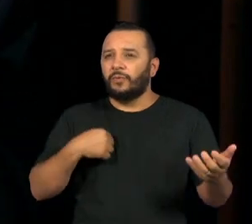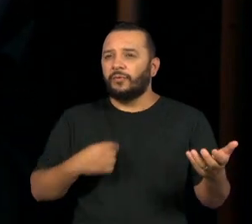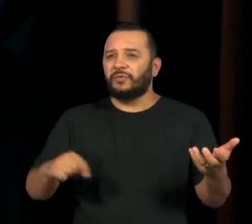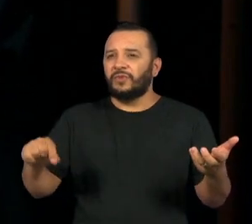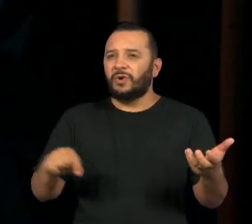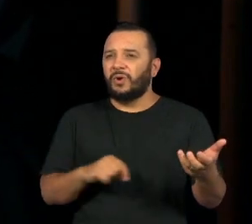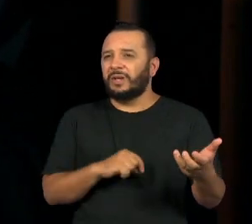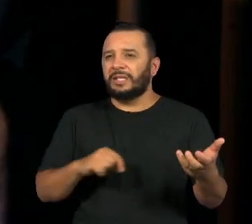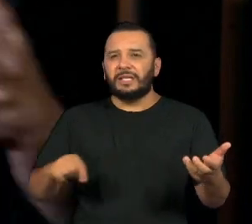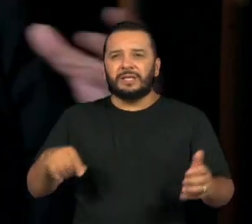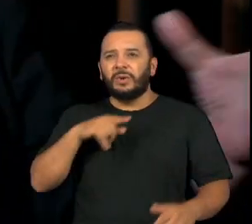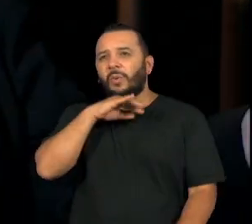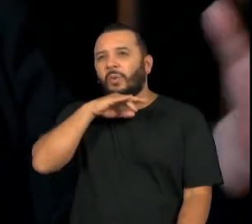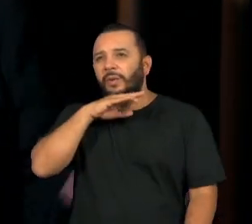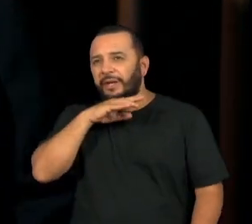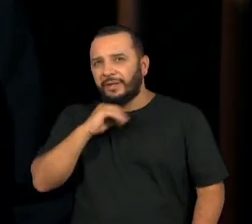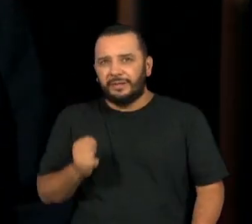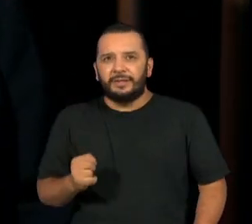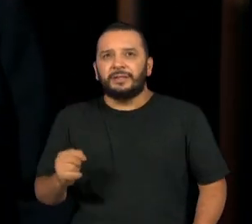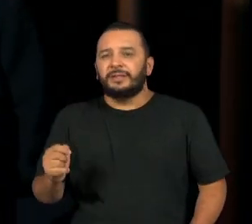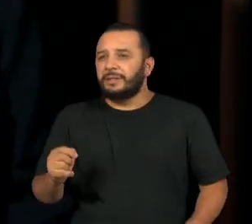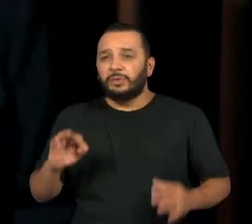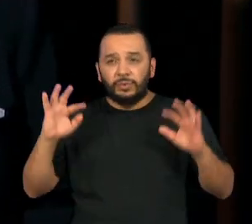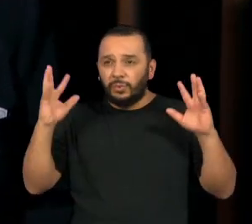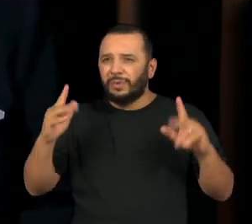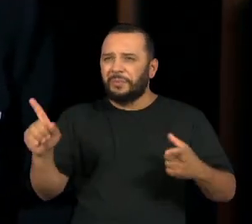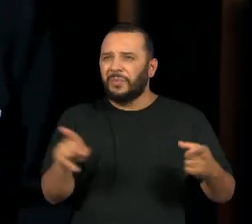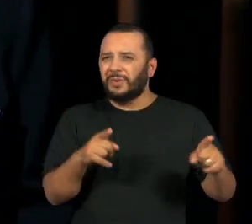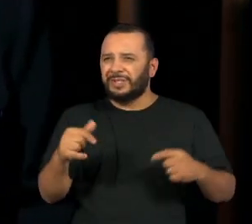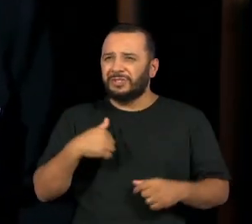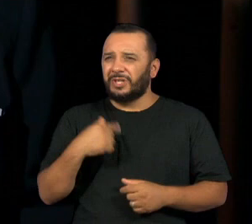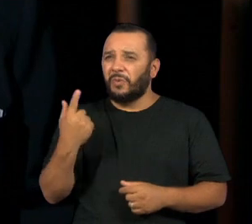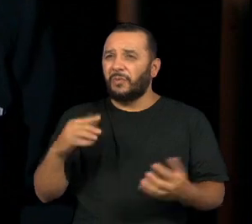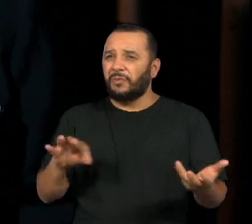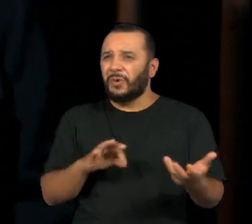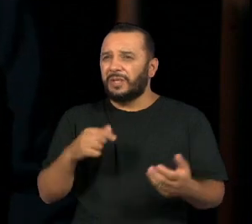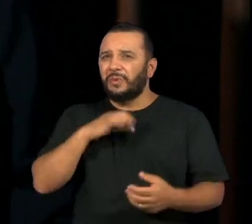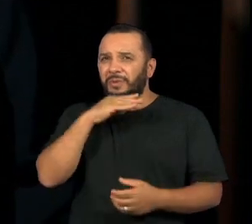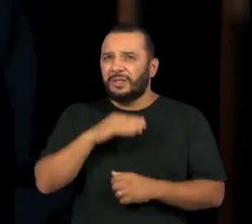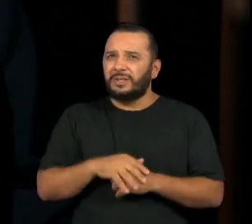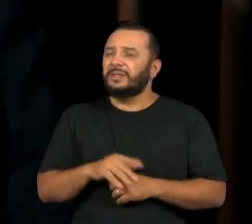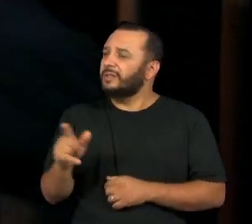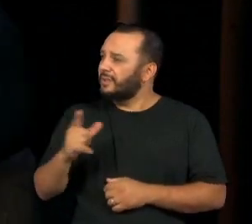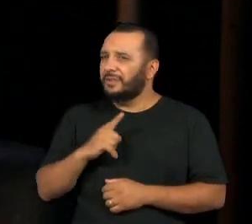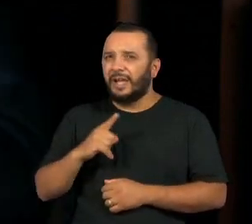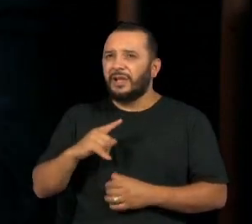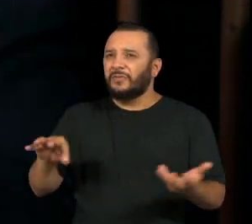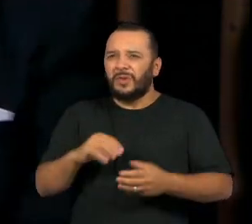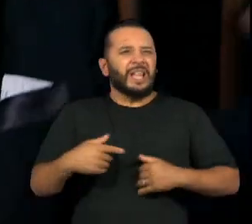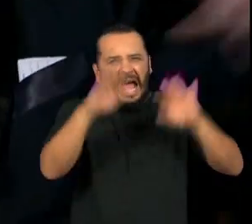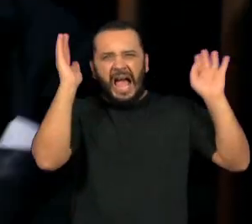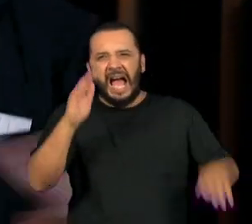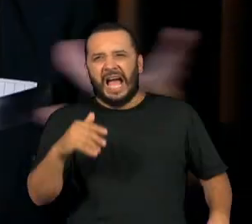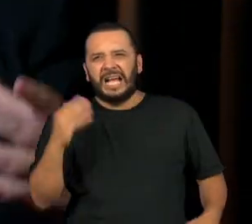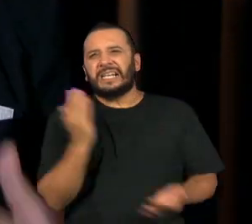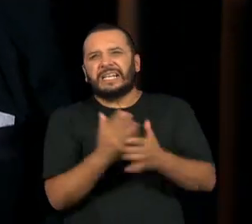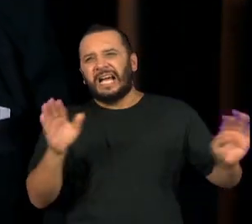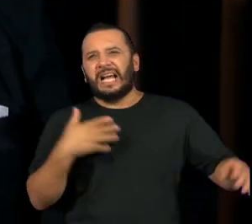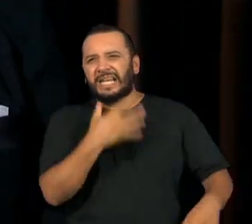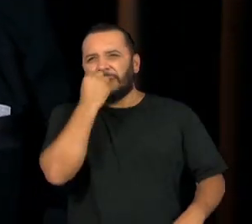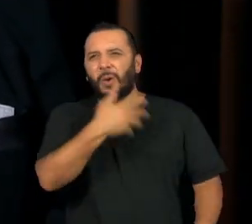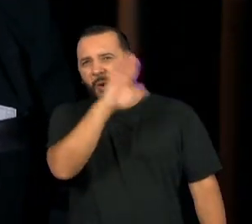muito desafinado dentro de tudo eu olhei para ela fazer Dani tem um vídeo de baixo